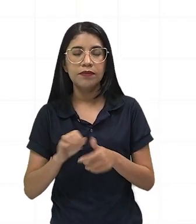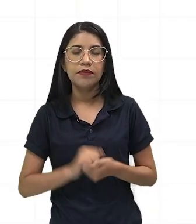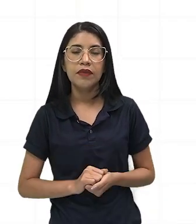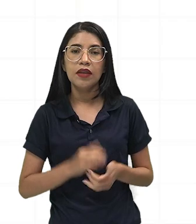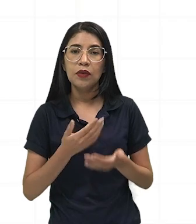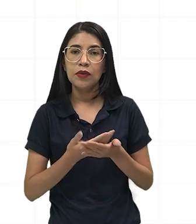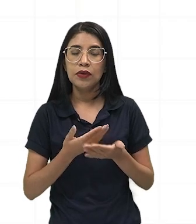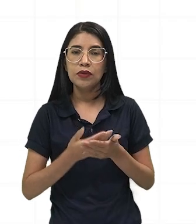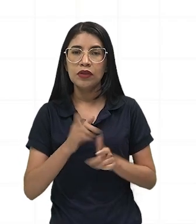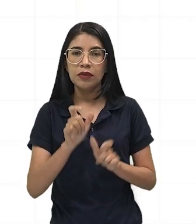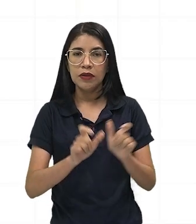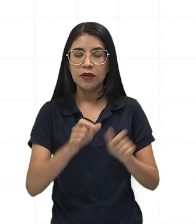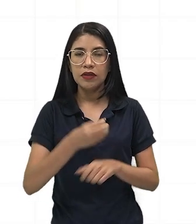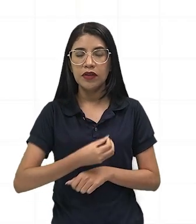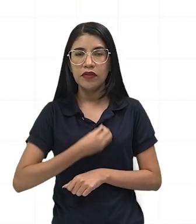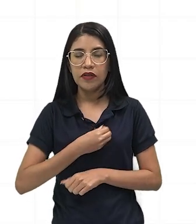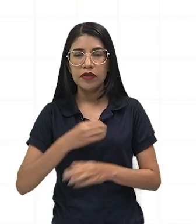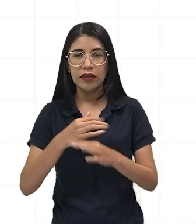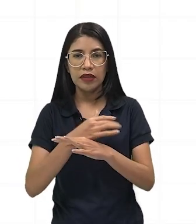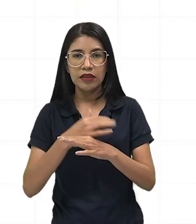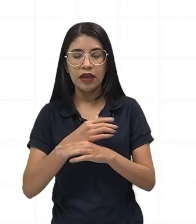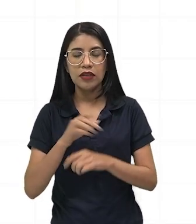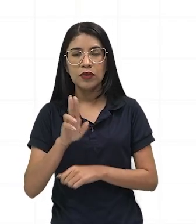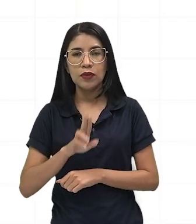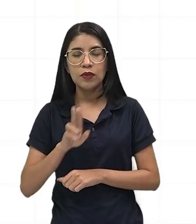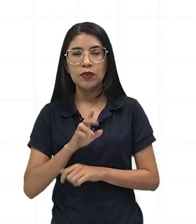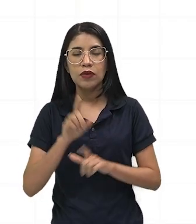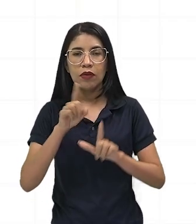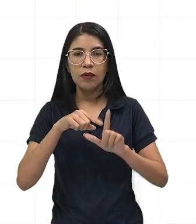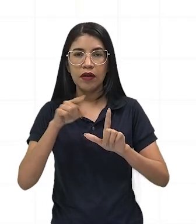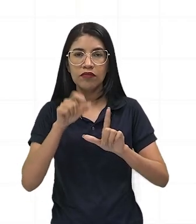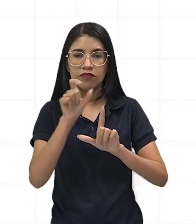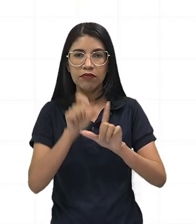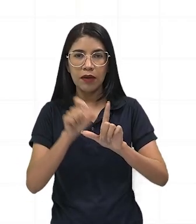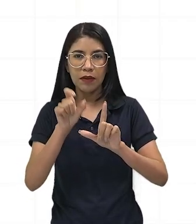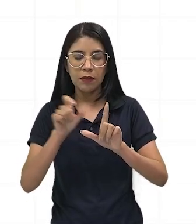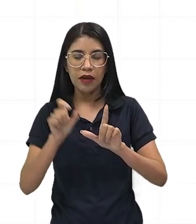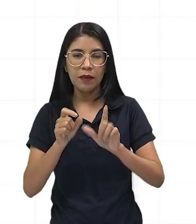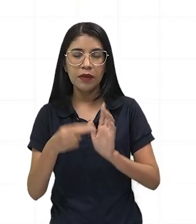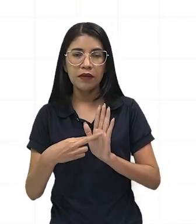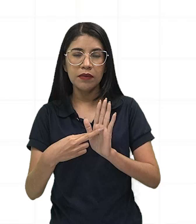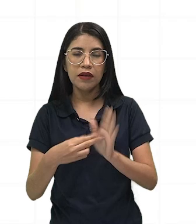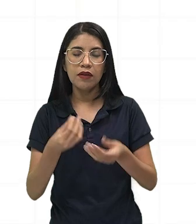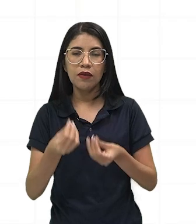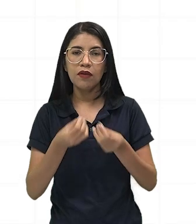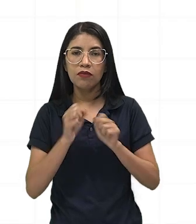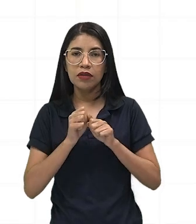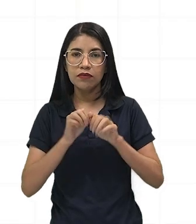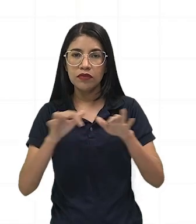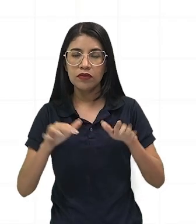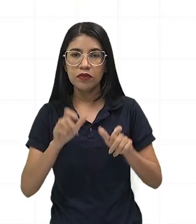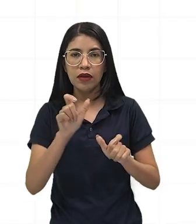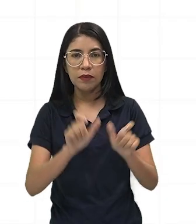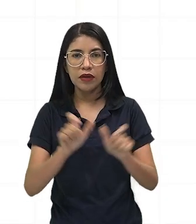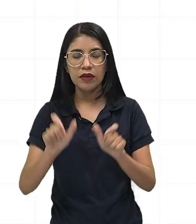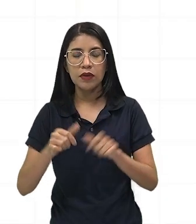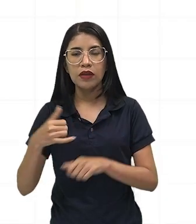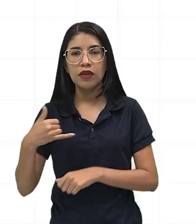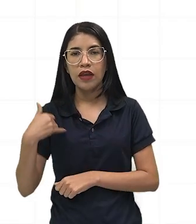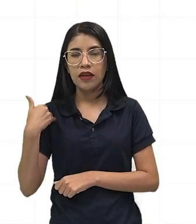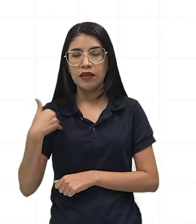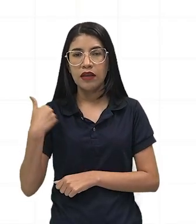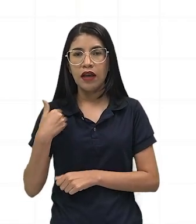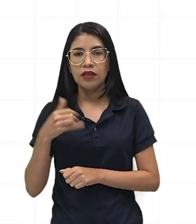estudo demográfico, o pesquisador usa gráficos de barras para representar a distribuição da população por idade em uma